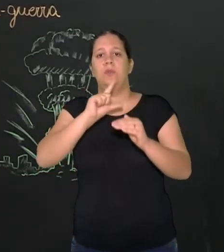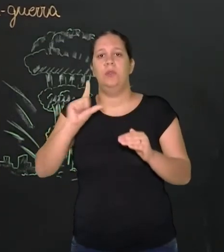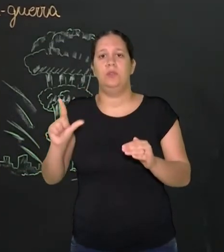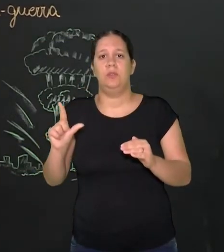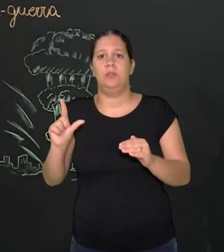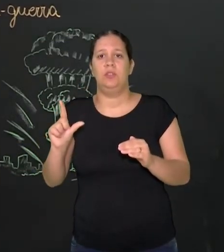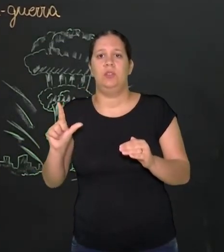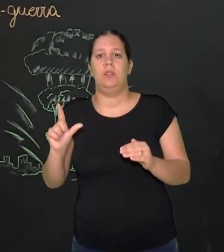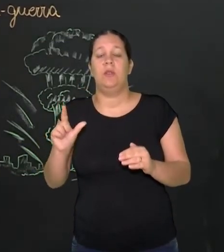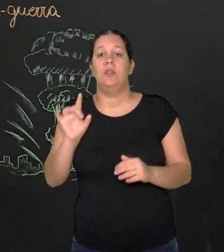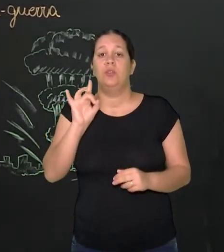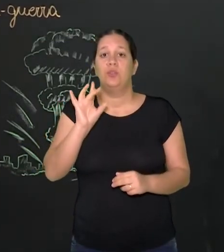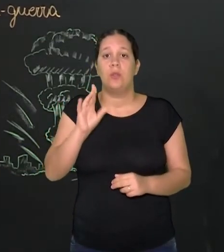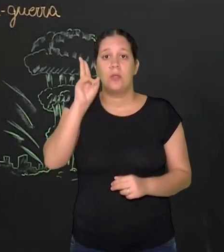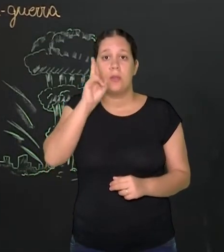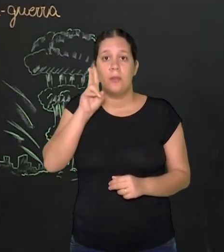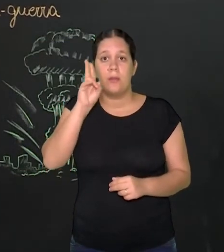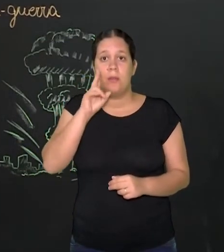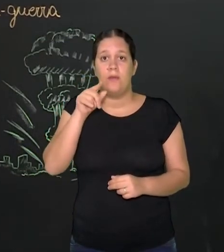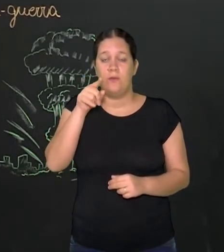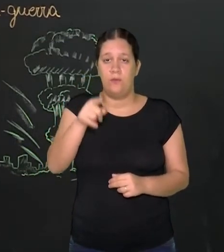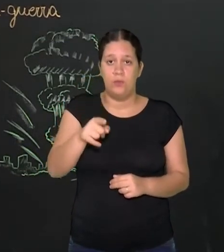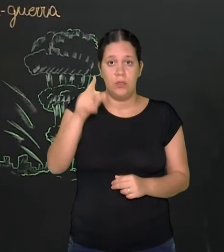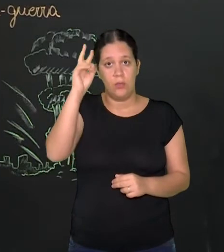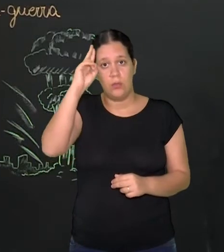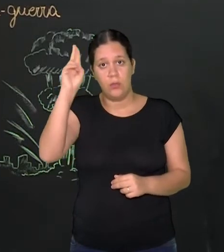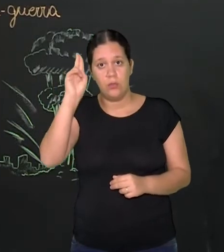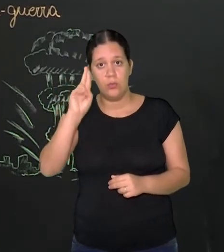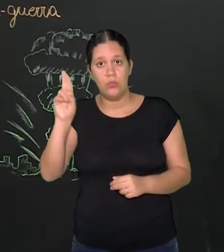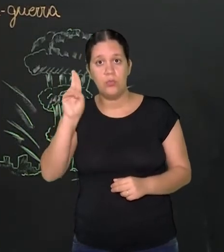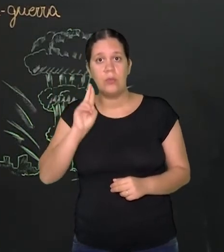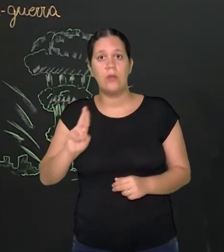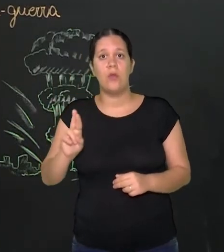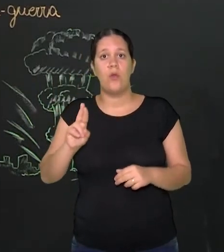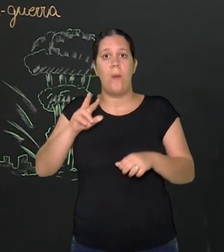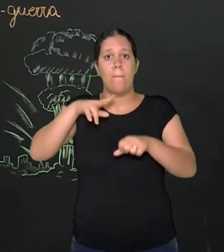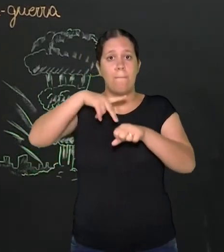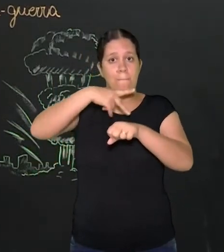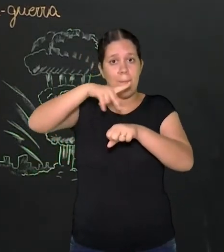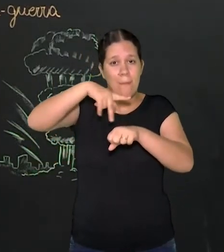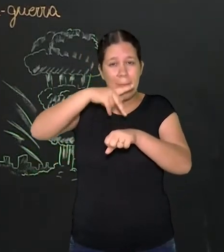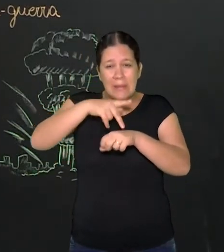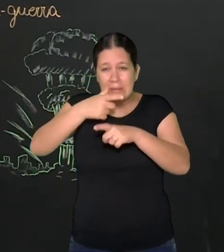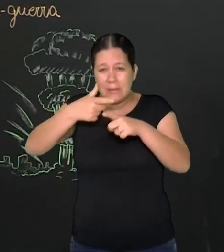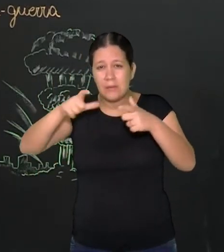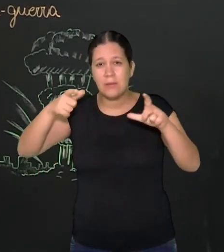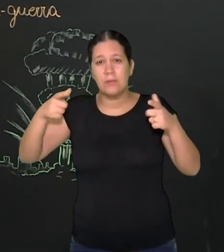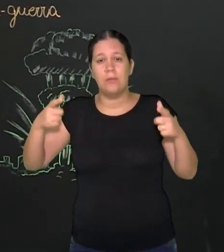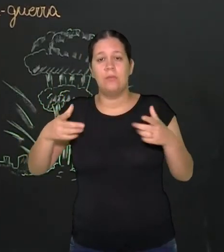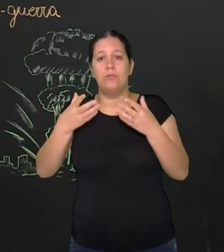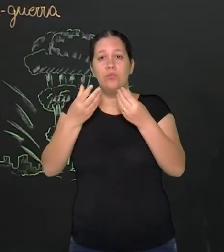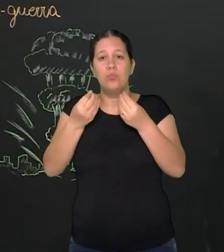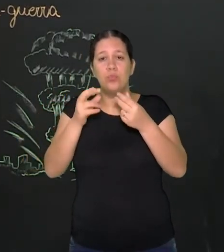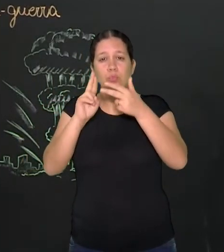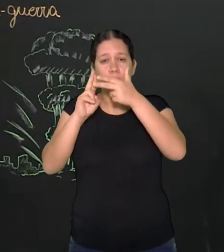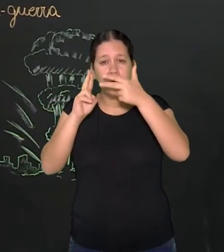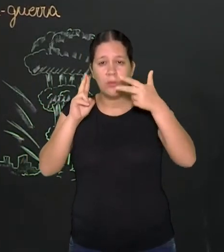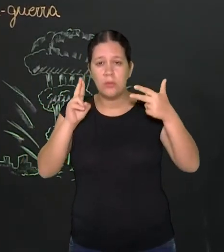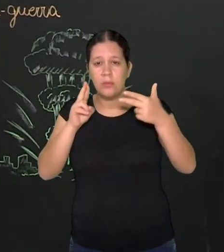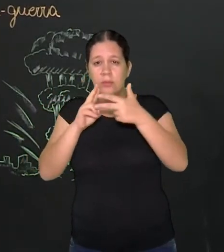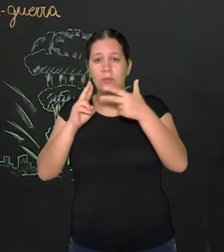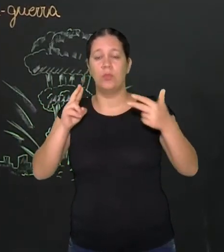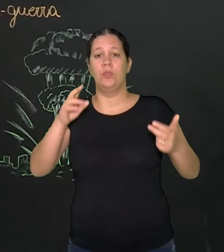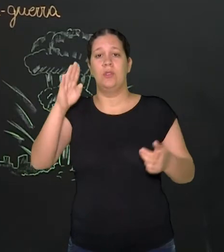do leste. Só para lembrar para vocês, a Rússia, que na época chamava União Soviética, era um país enorme e com muitos